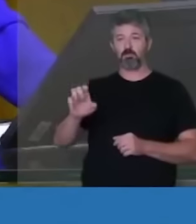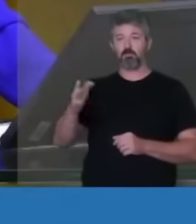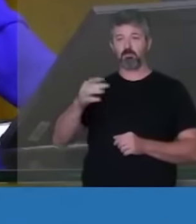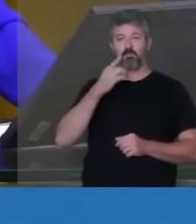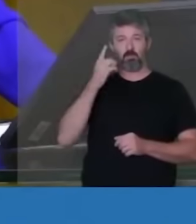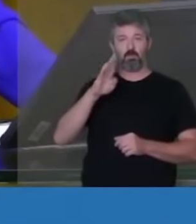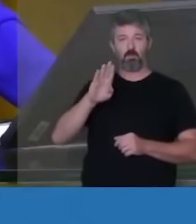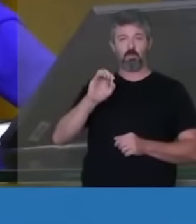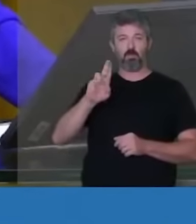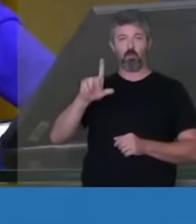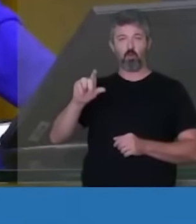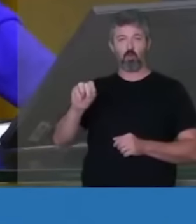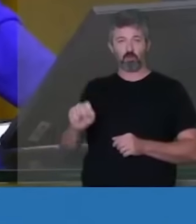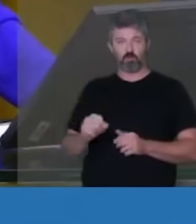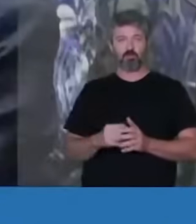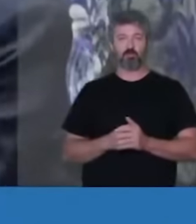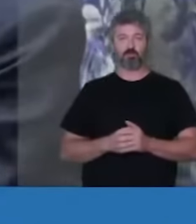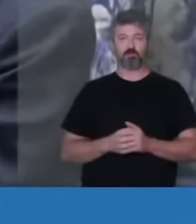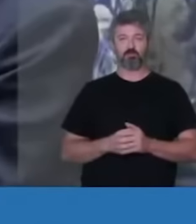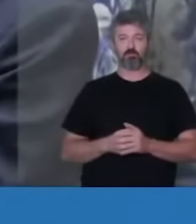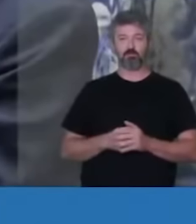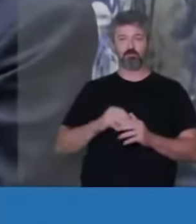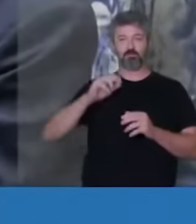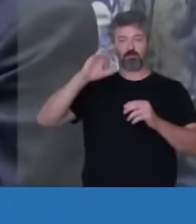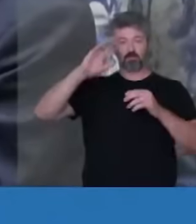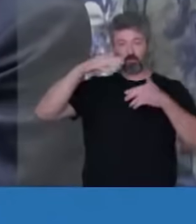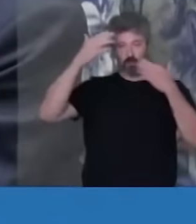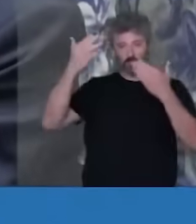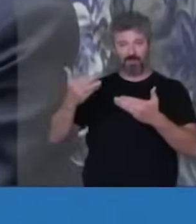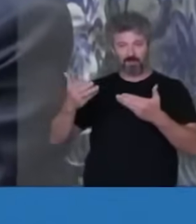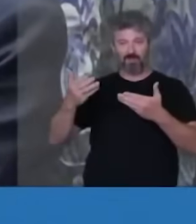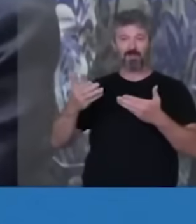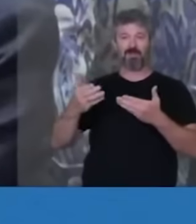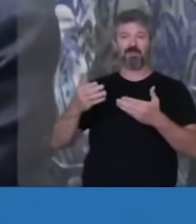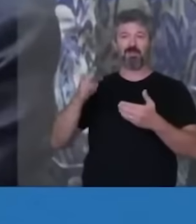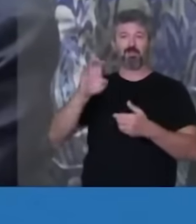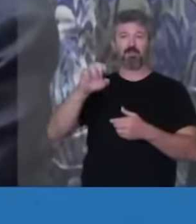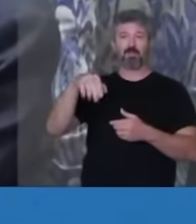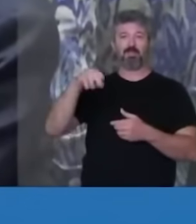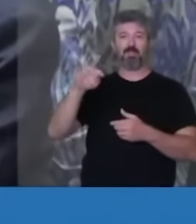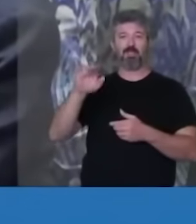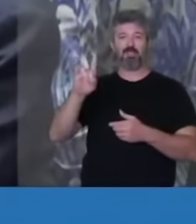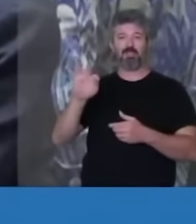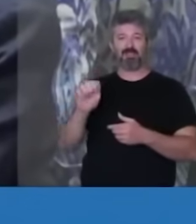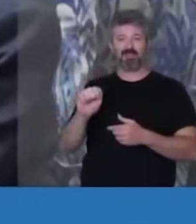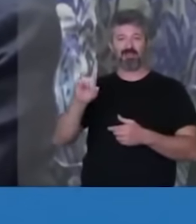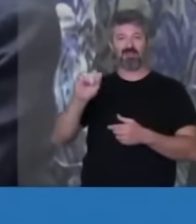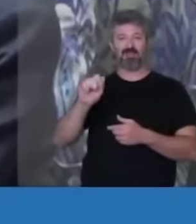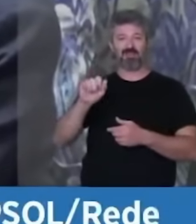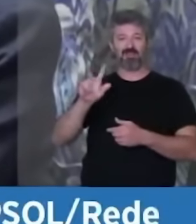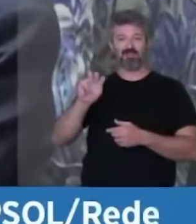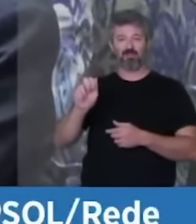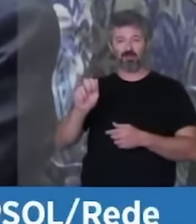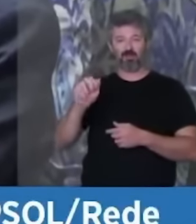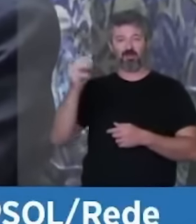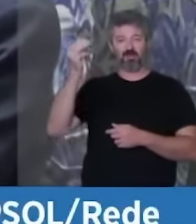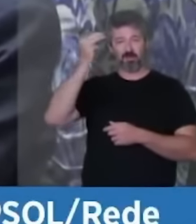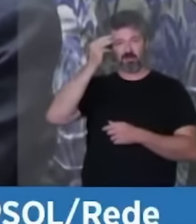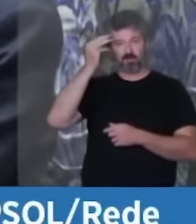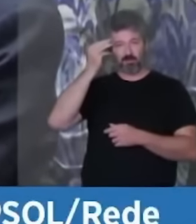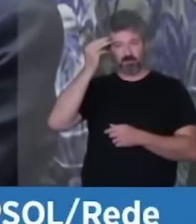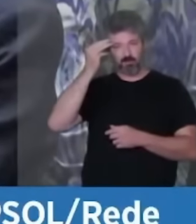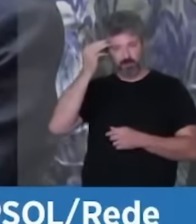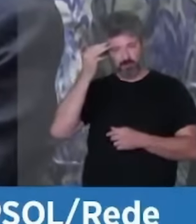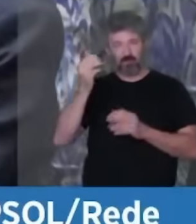né? Presidente, em homenagem a Benedita da Silva, em memória